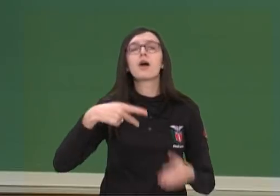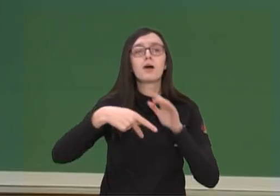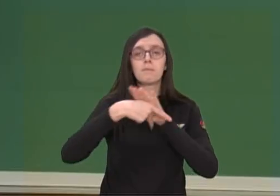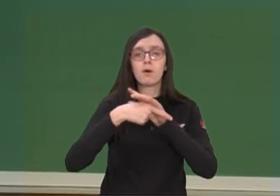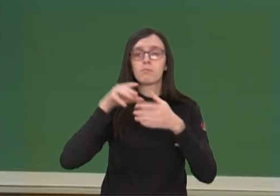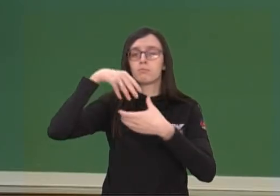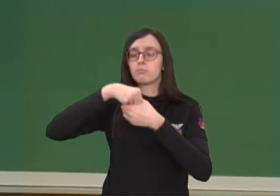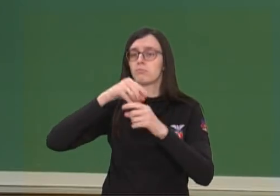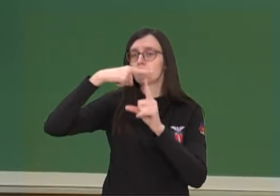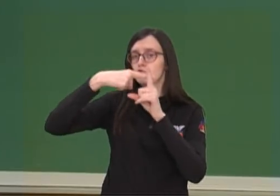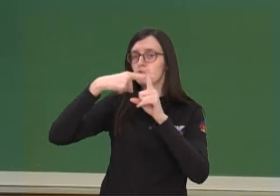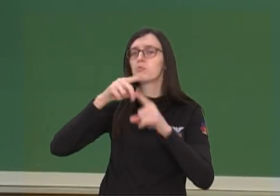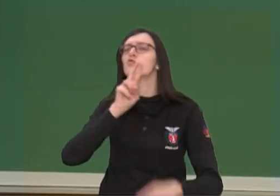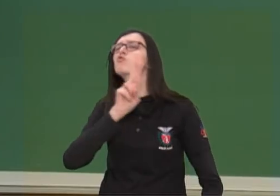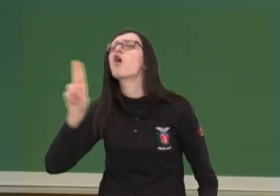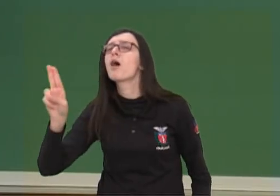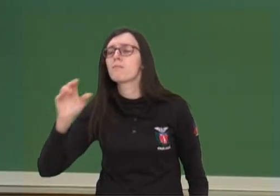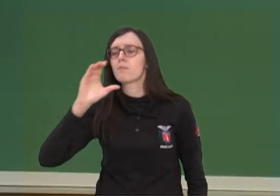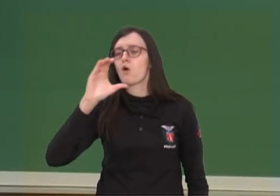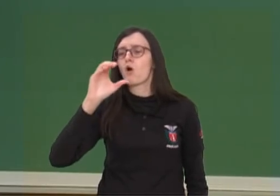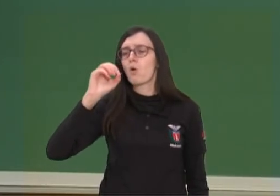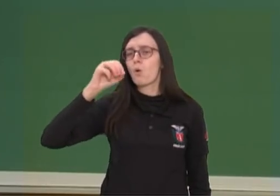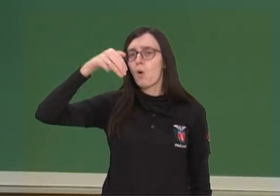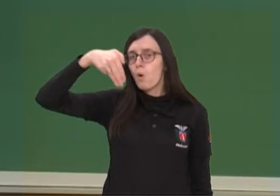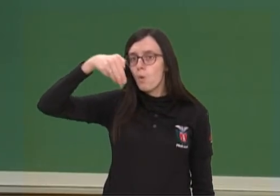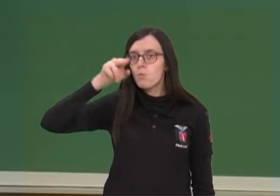da adição, chamada propriedade